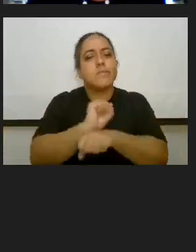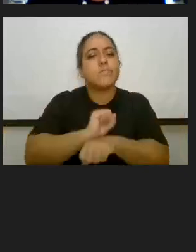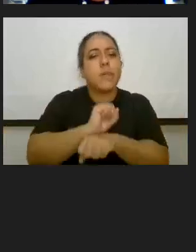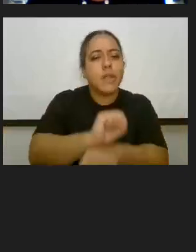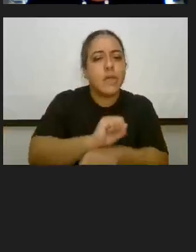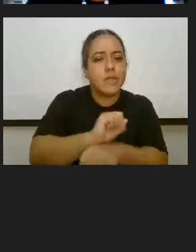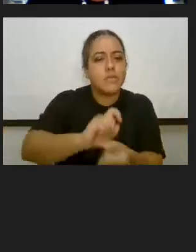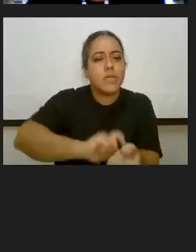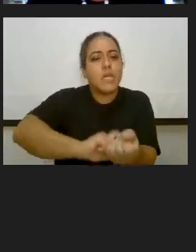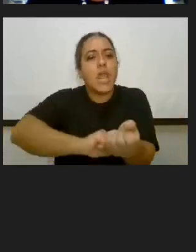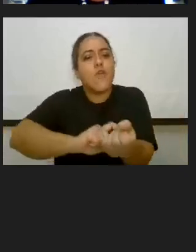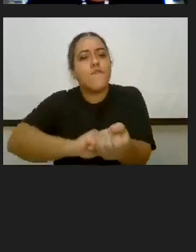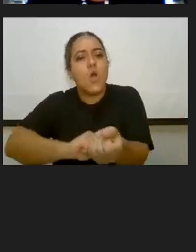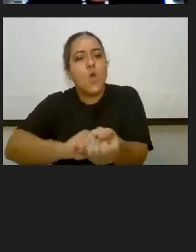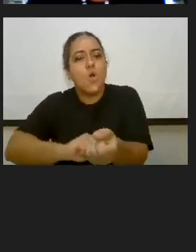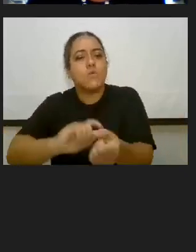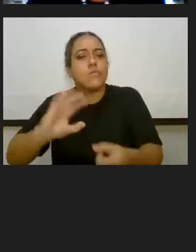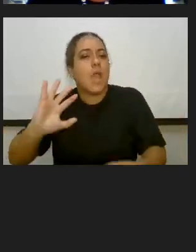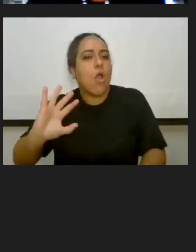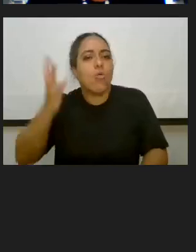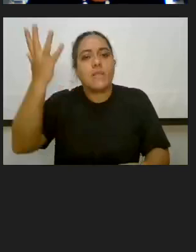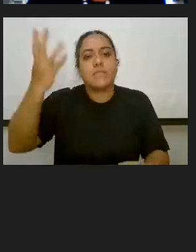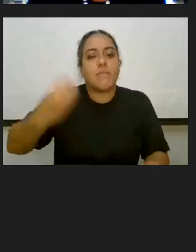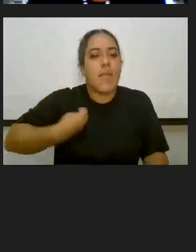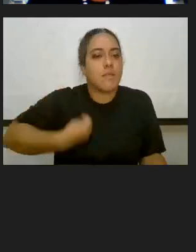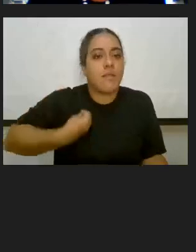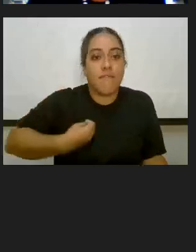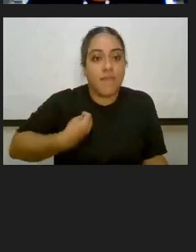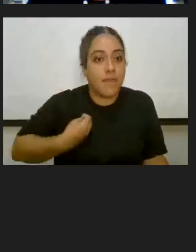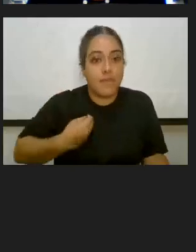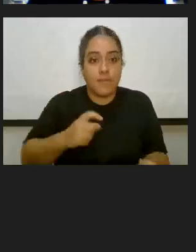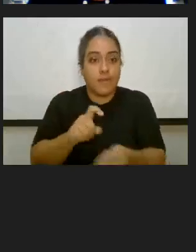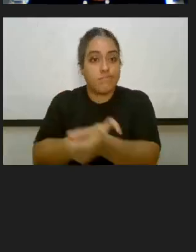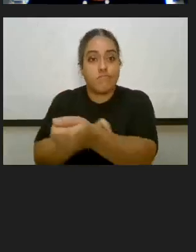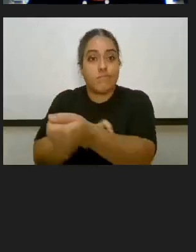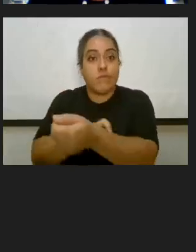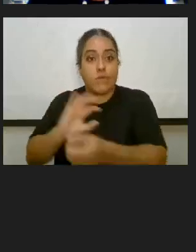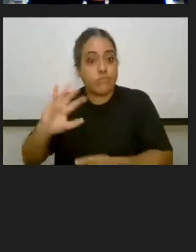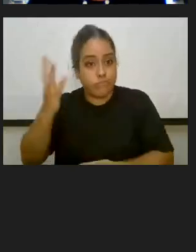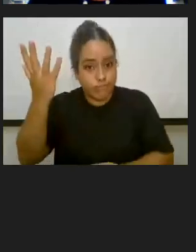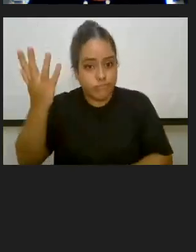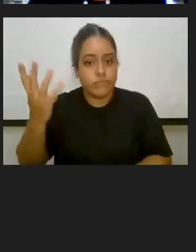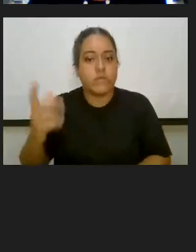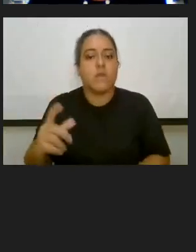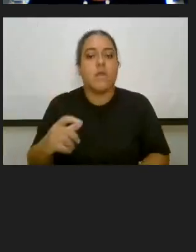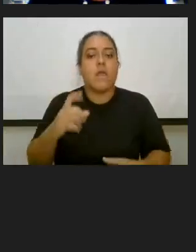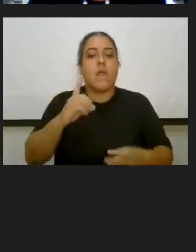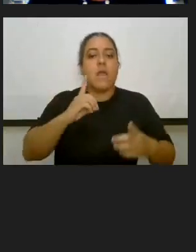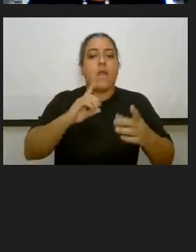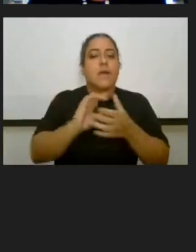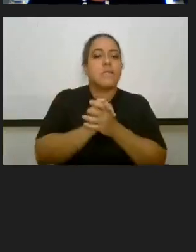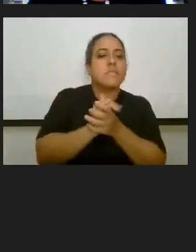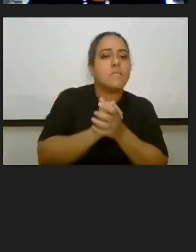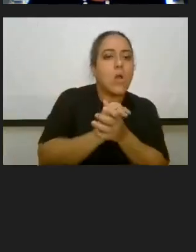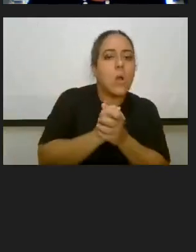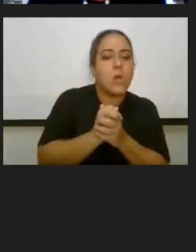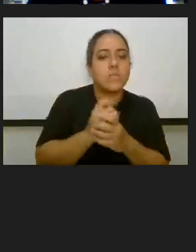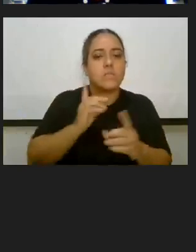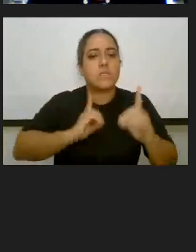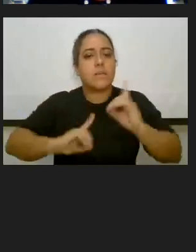perante acontecimentos da vida, muito pouco. Ansioso, deprimida, angustiada, muito